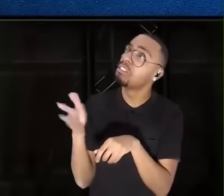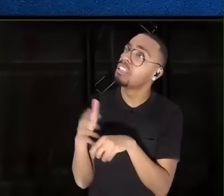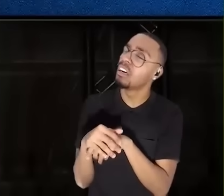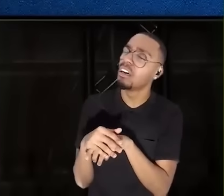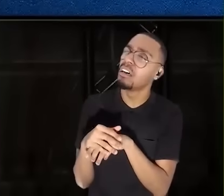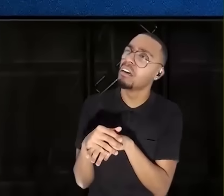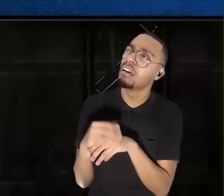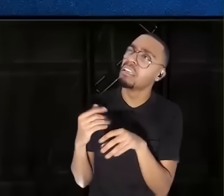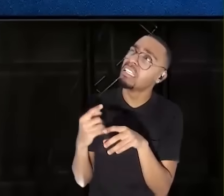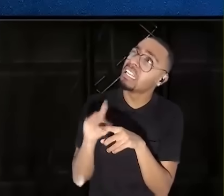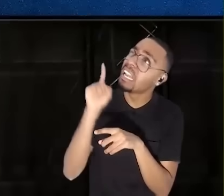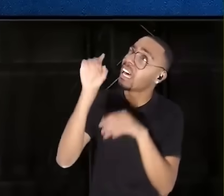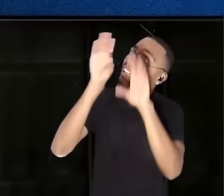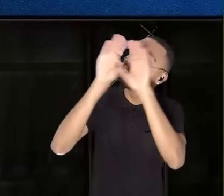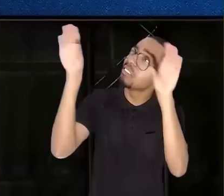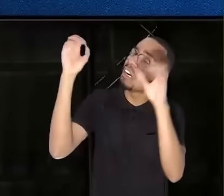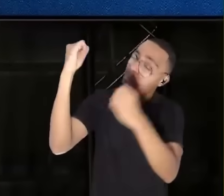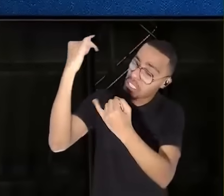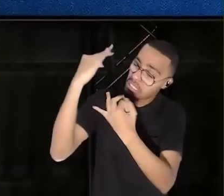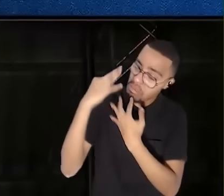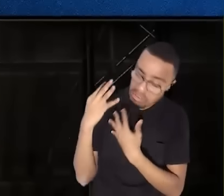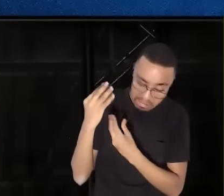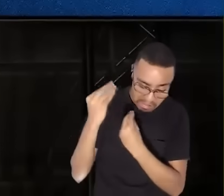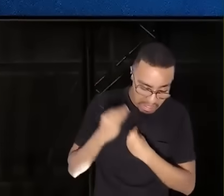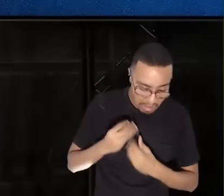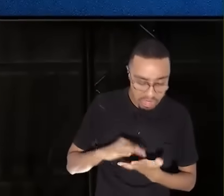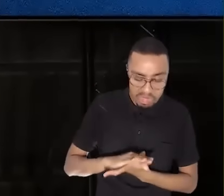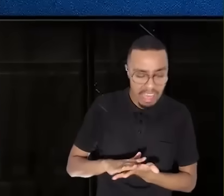isso está no céu e não veio para você.